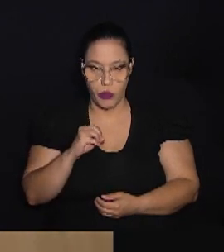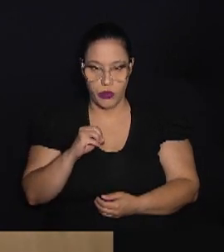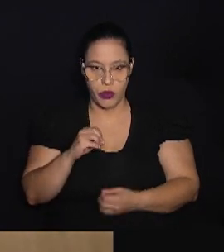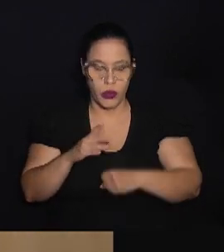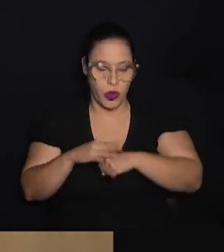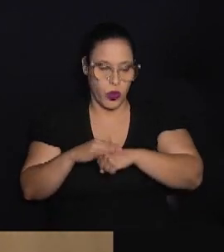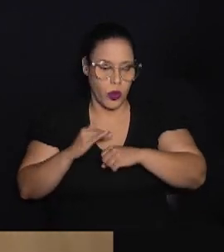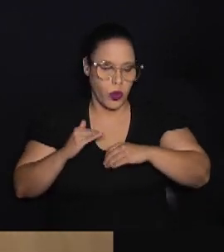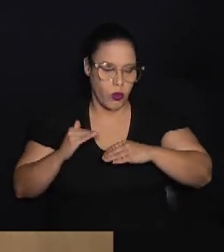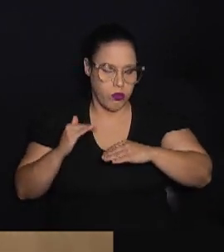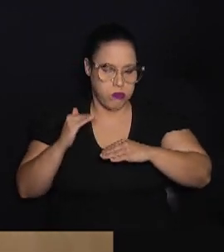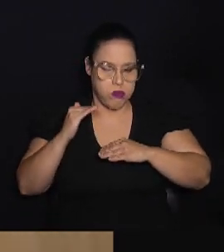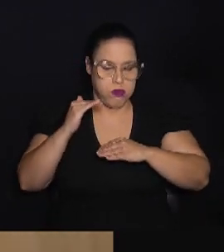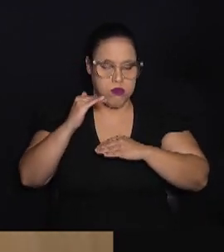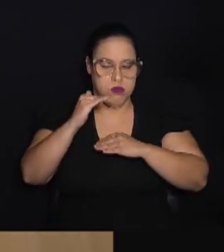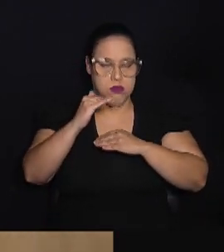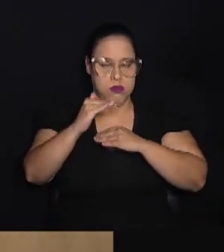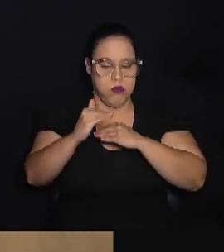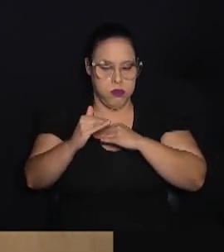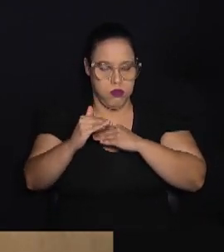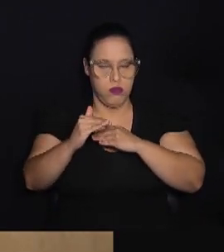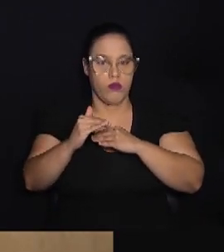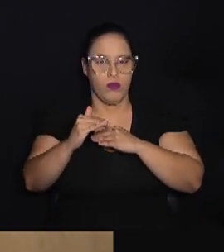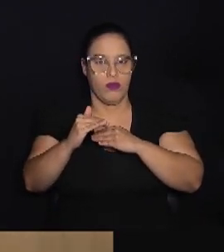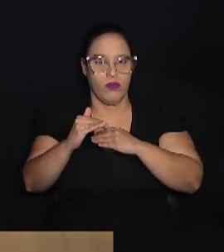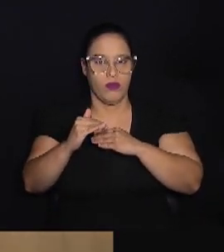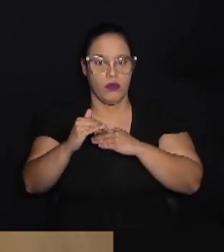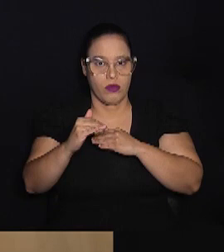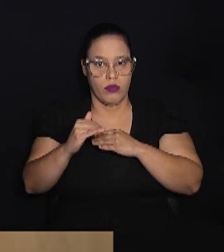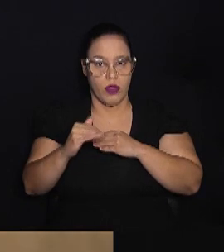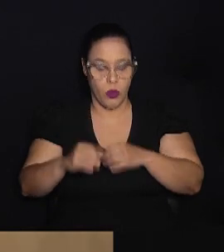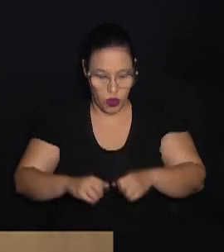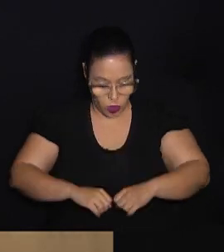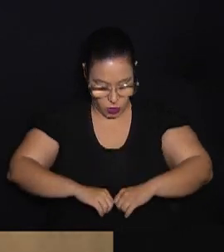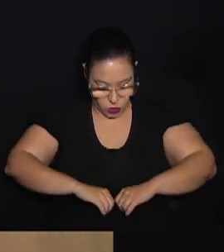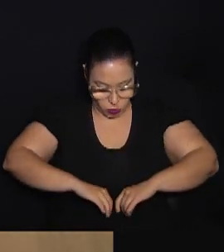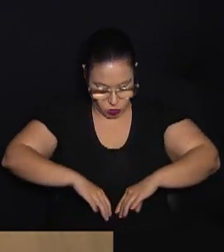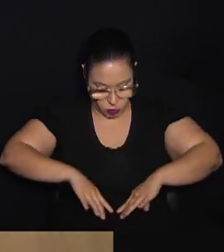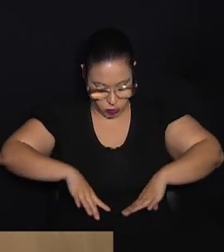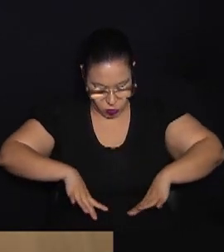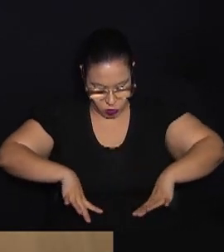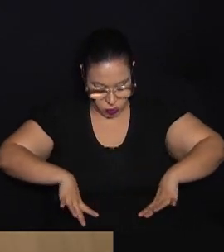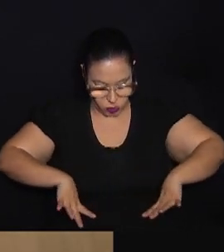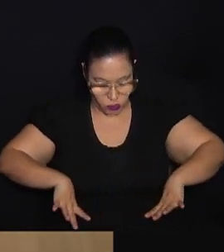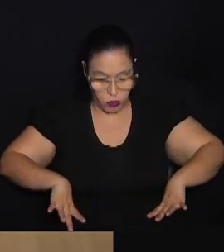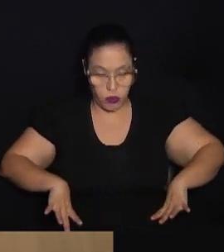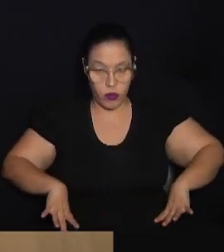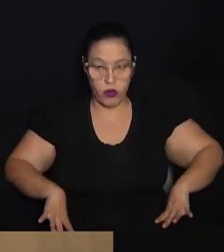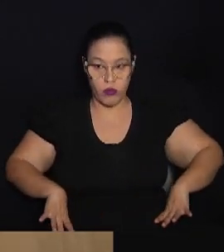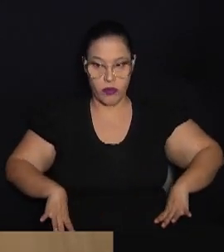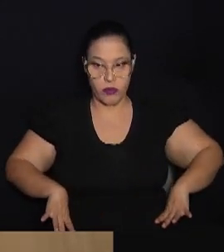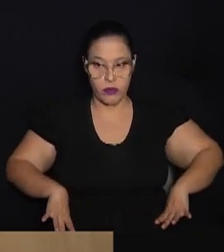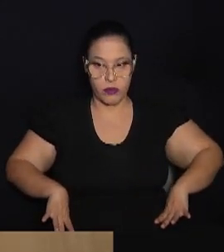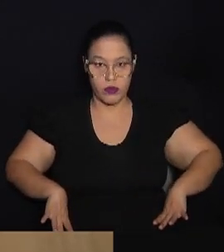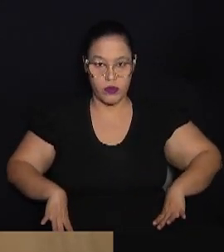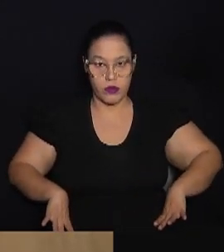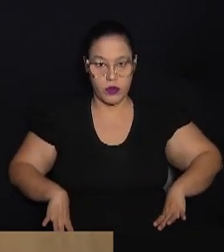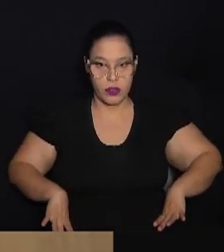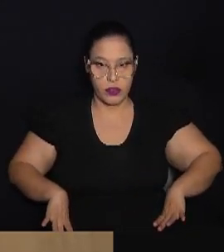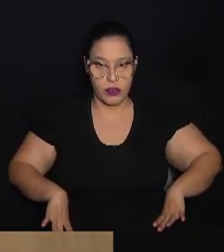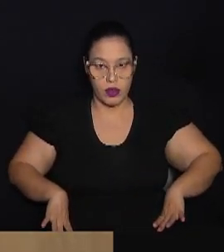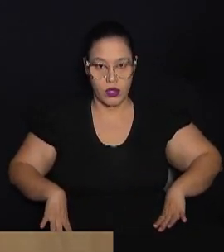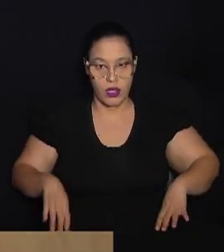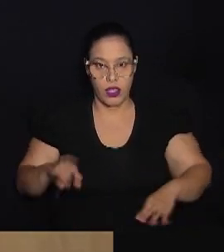mais avançada, ou seja, ela já foi capaz de se espalhar para outros órgãos que não o útero, é que a gente abre mão